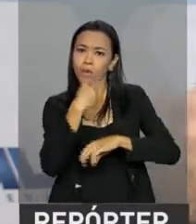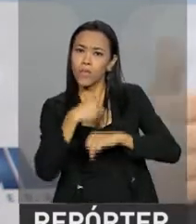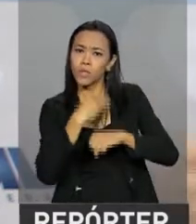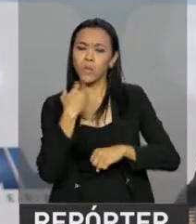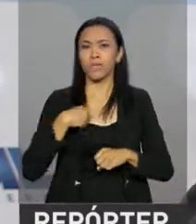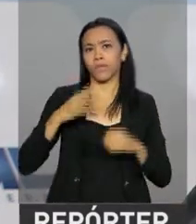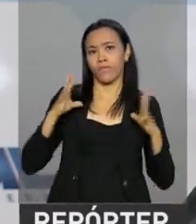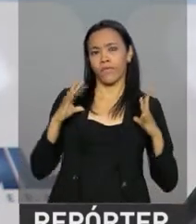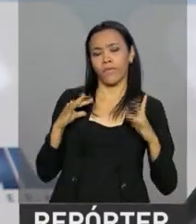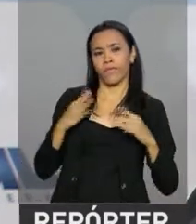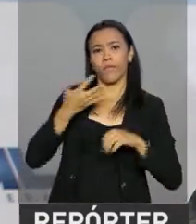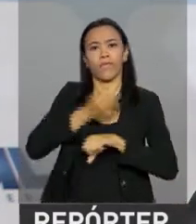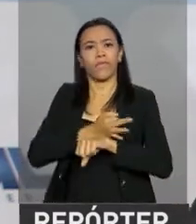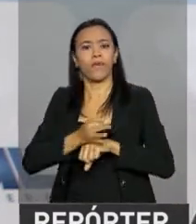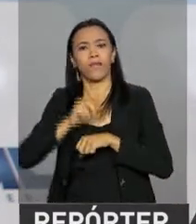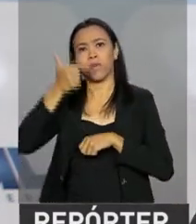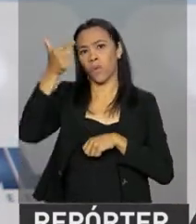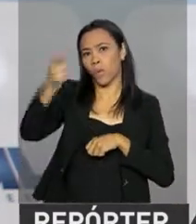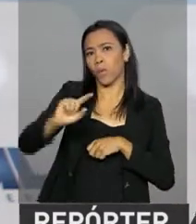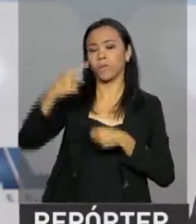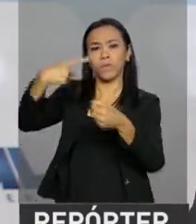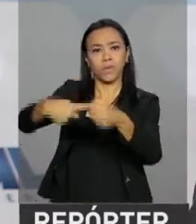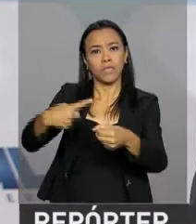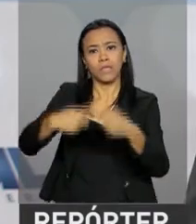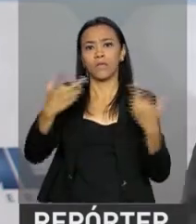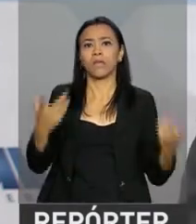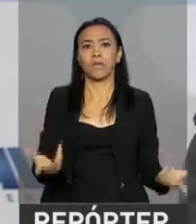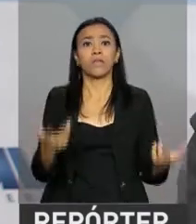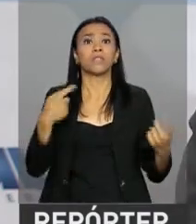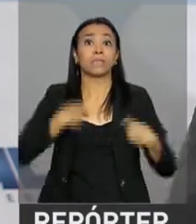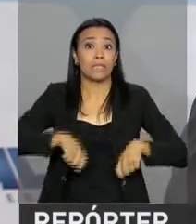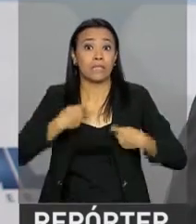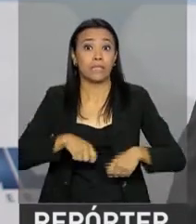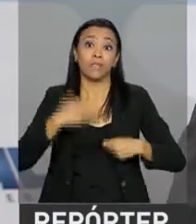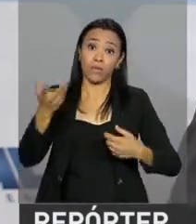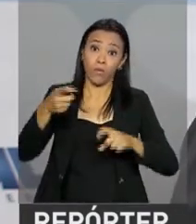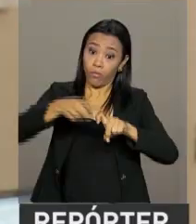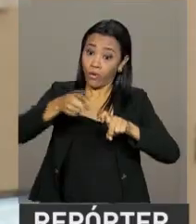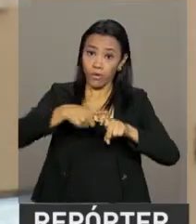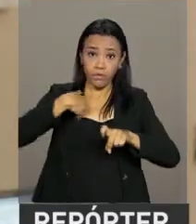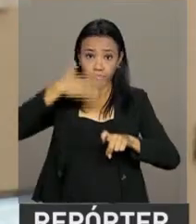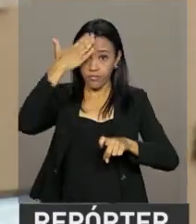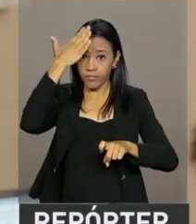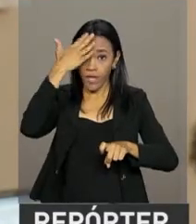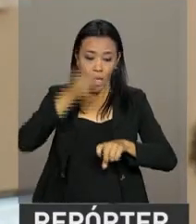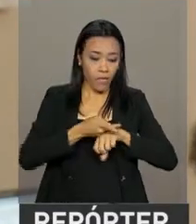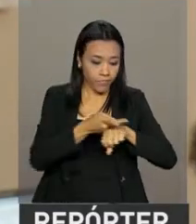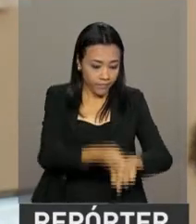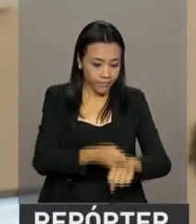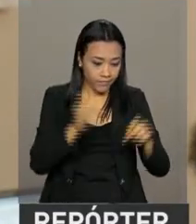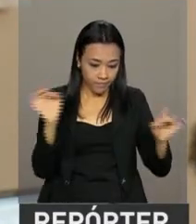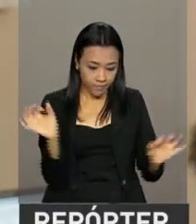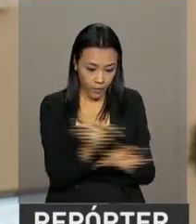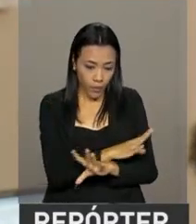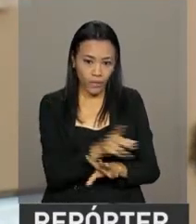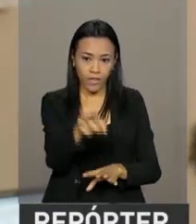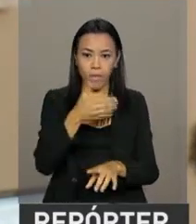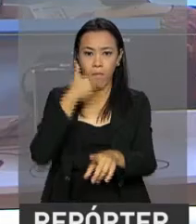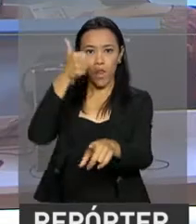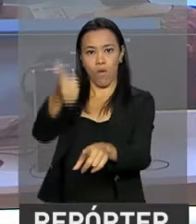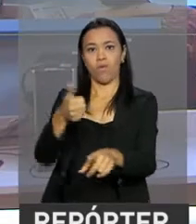férias hoje trabalhando em outro município tiver necessidade ser atendido o médico terá toda informação sistema informatizado é bem